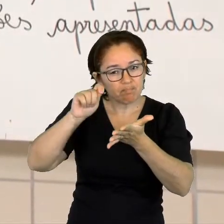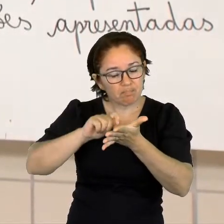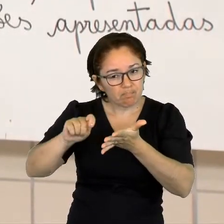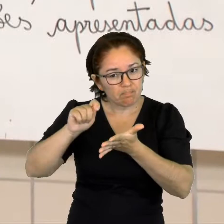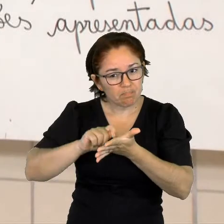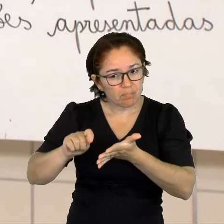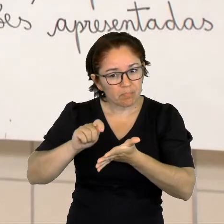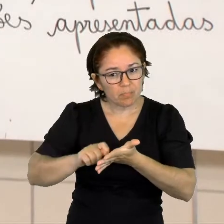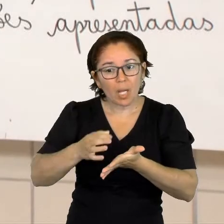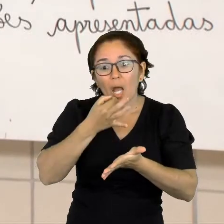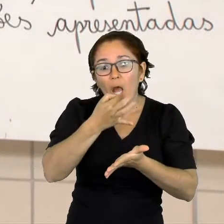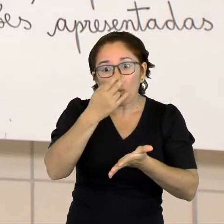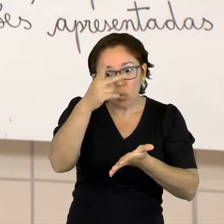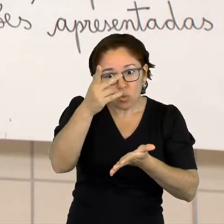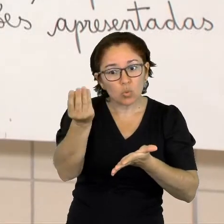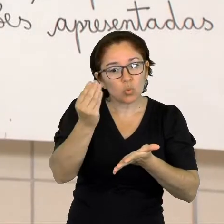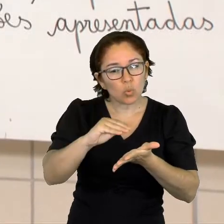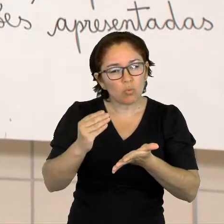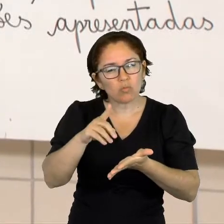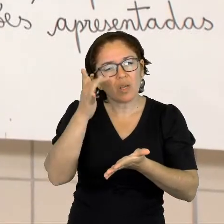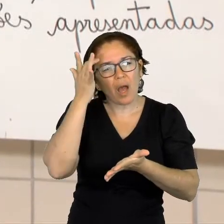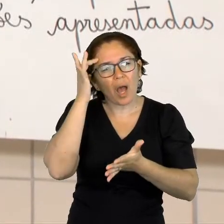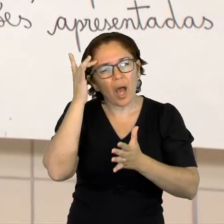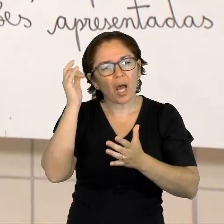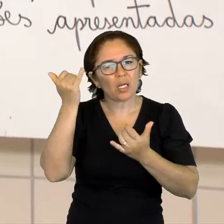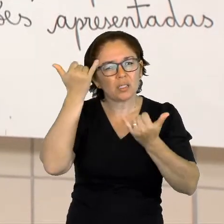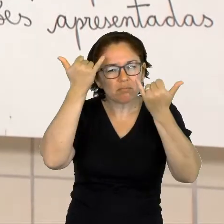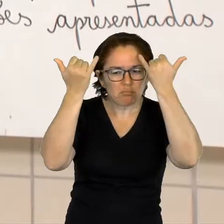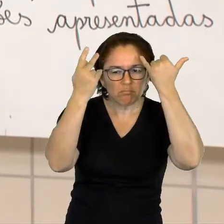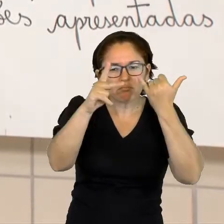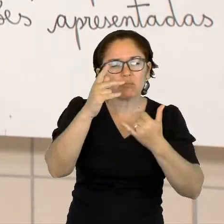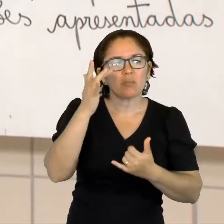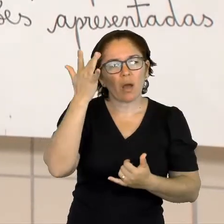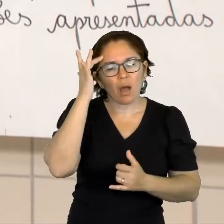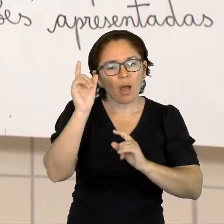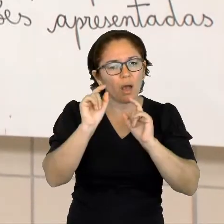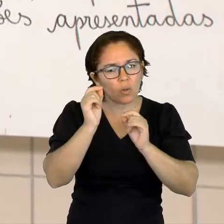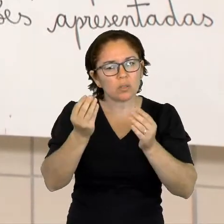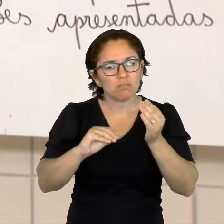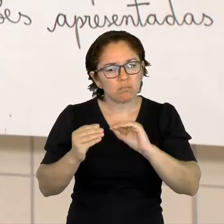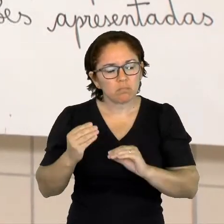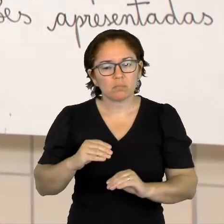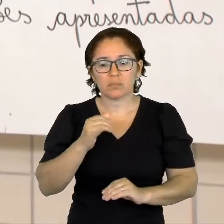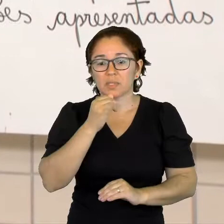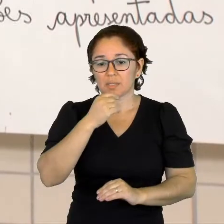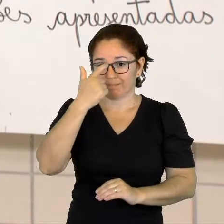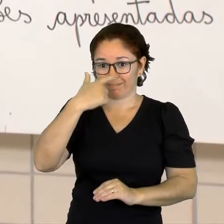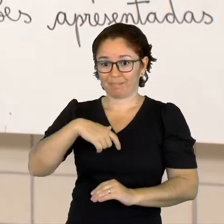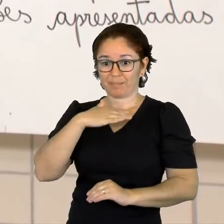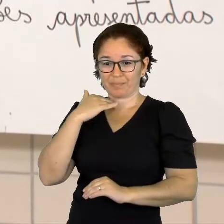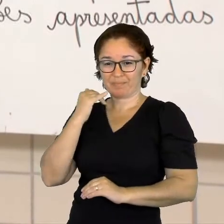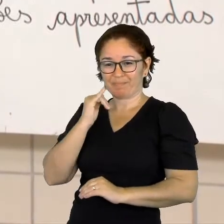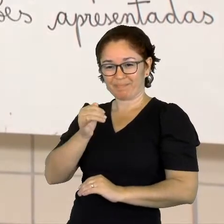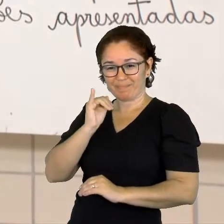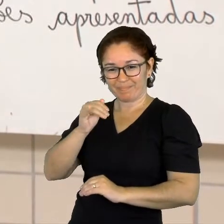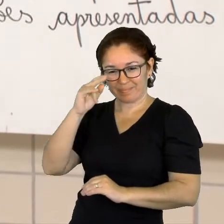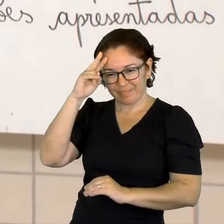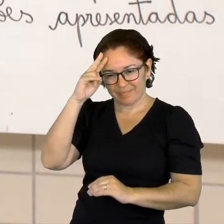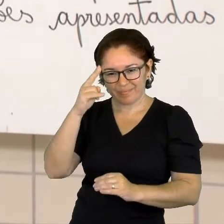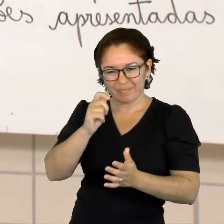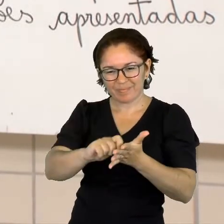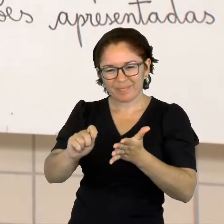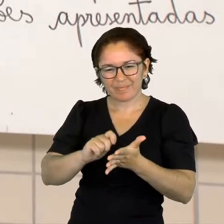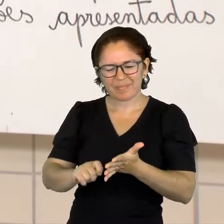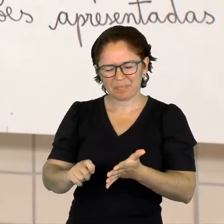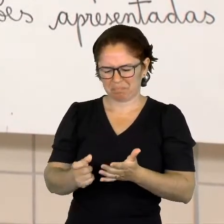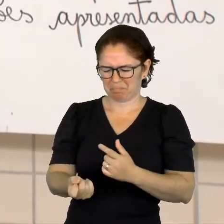dando opinião. Qual é a sua opinião sobre o fato, né, da Dona Morte narrar essa história, sobre essa questão da